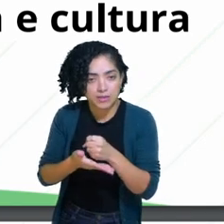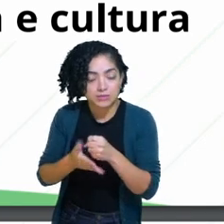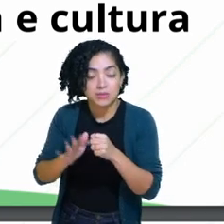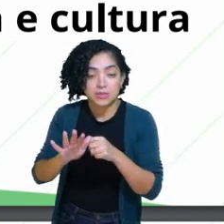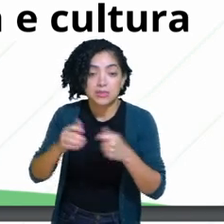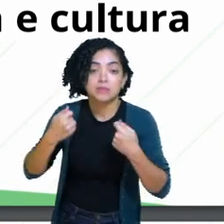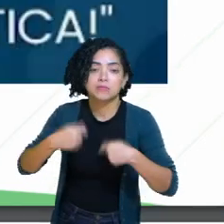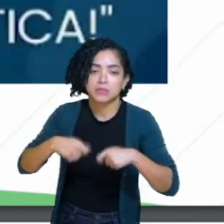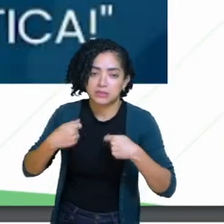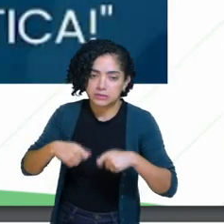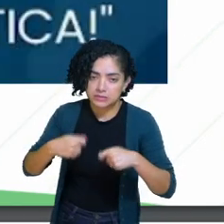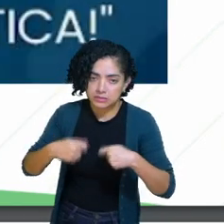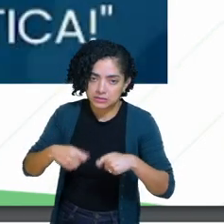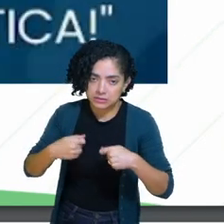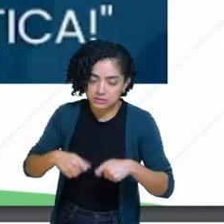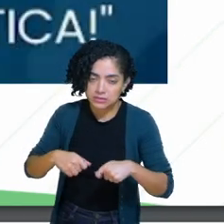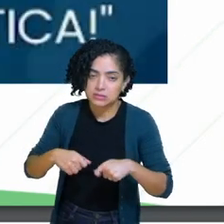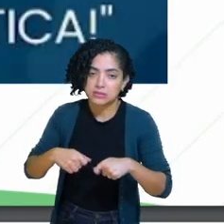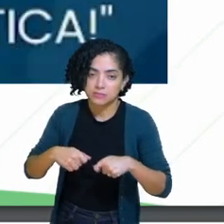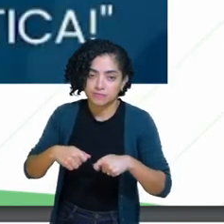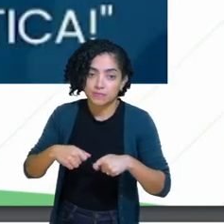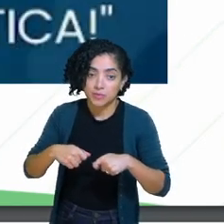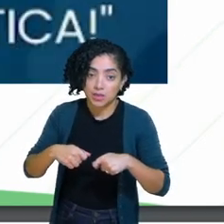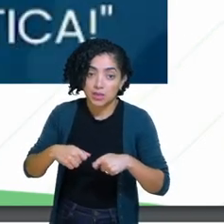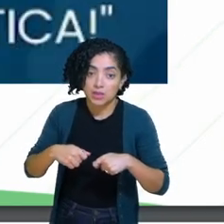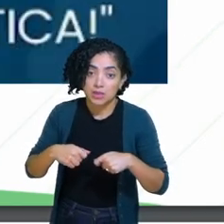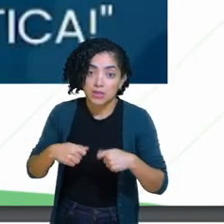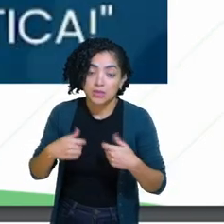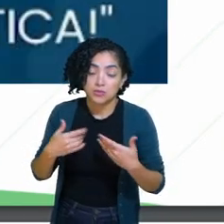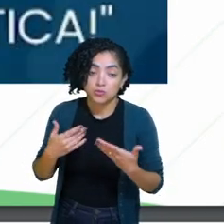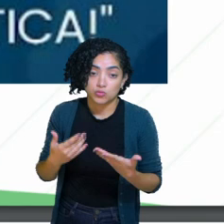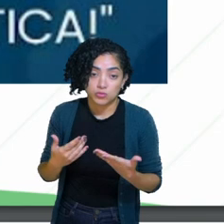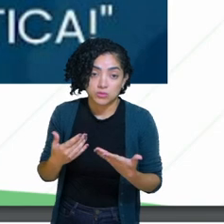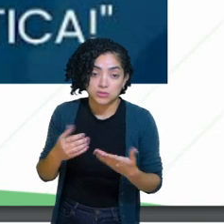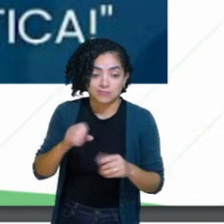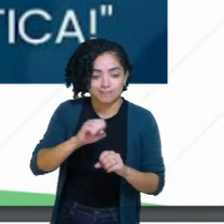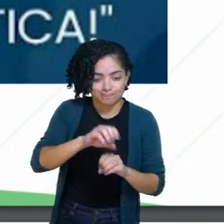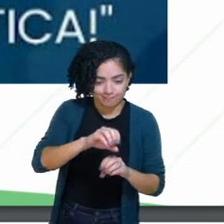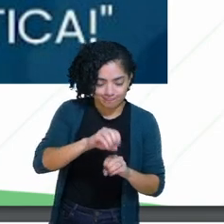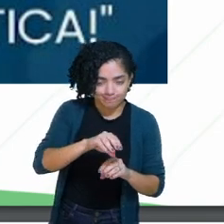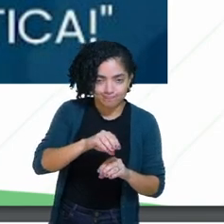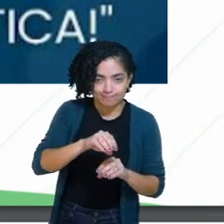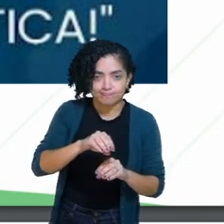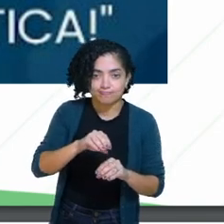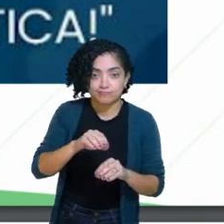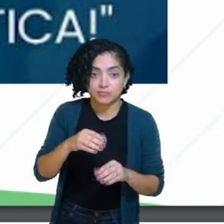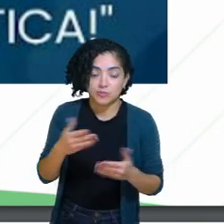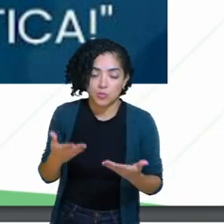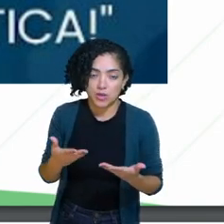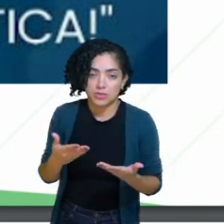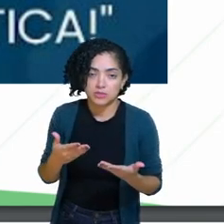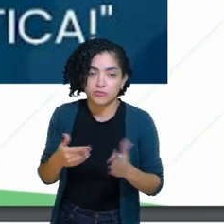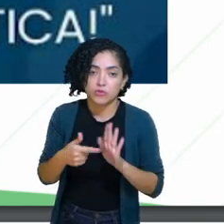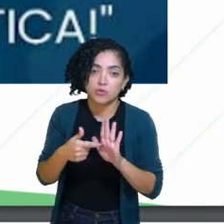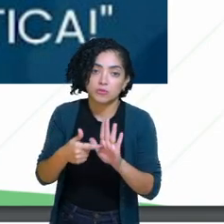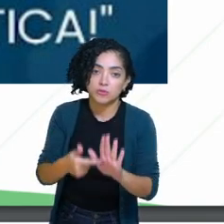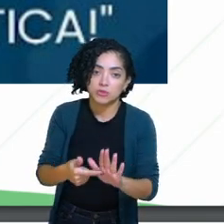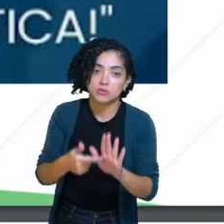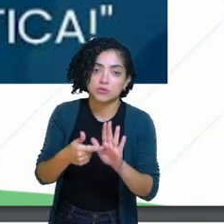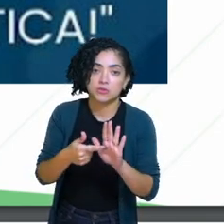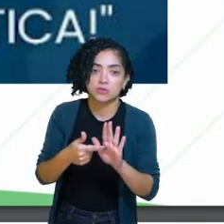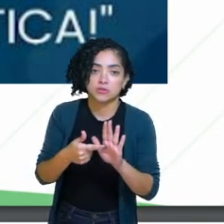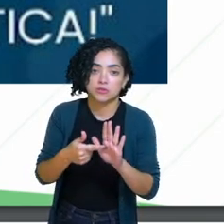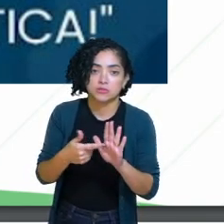perpassar também a questão das eh licenciaturas Então essa é a minha parte né de sugestões